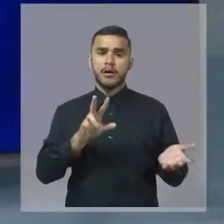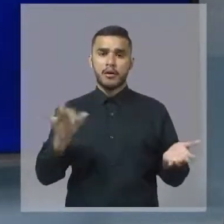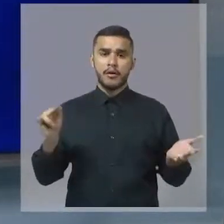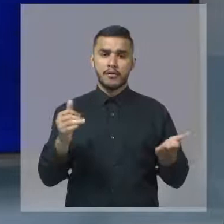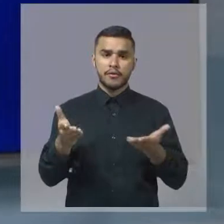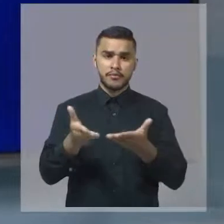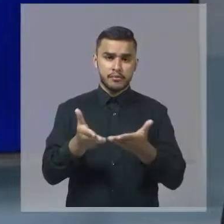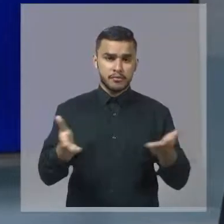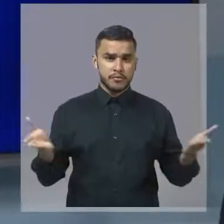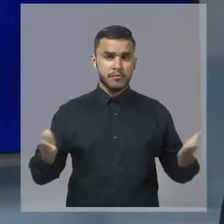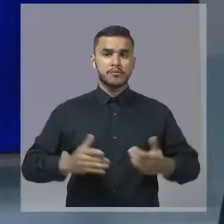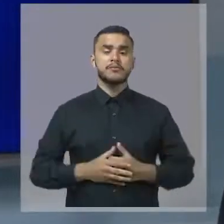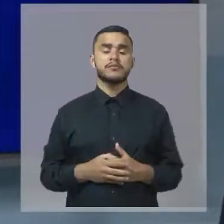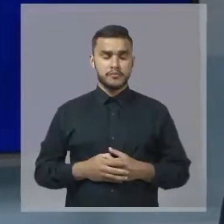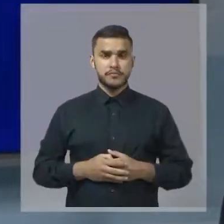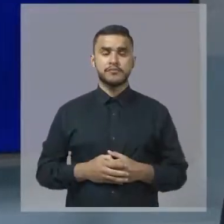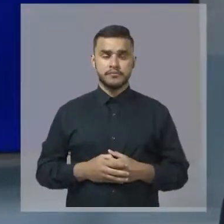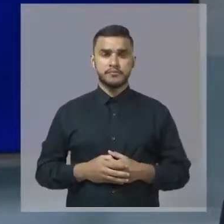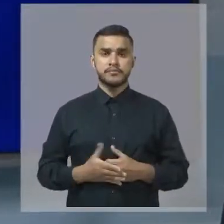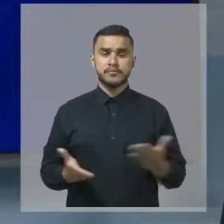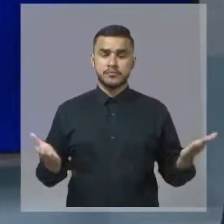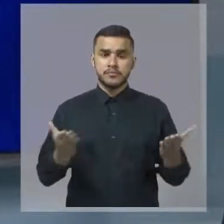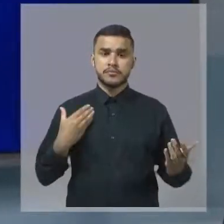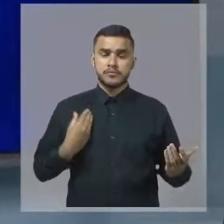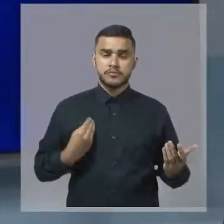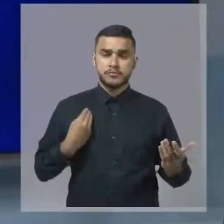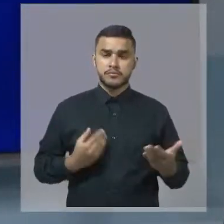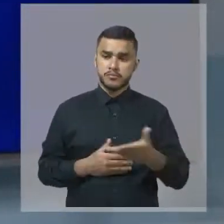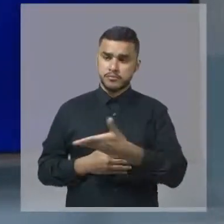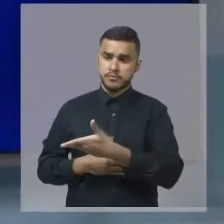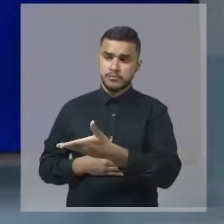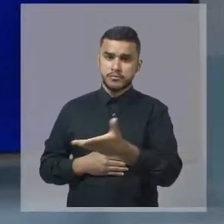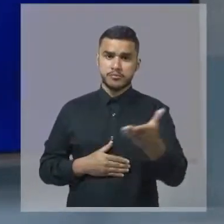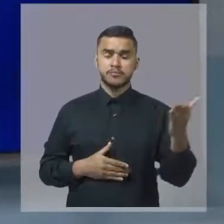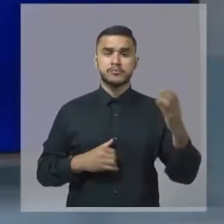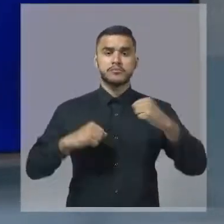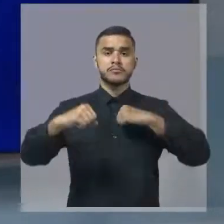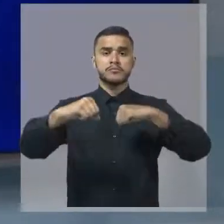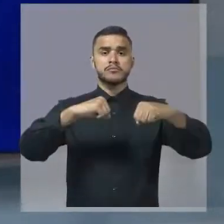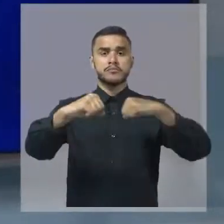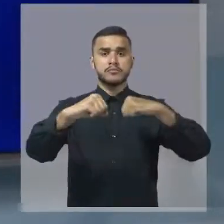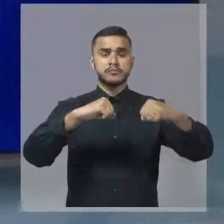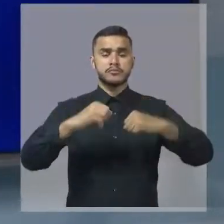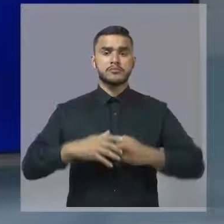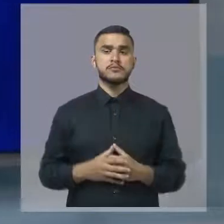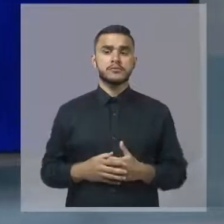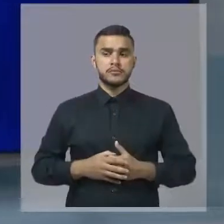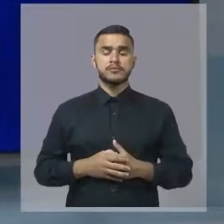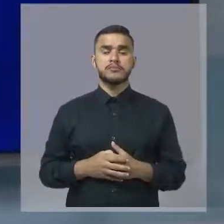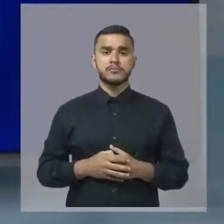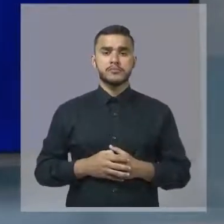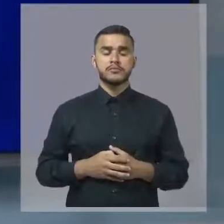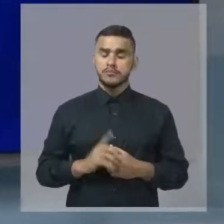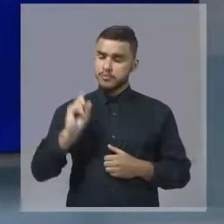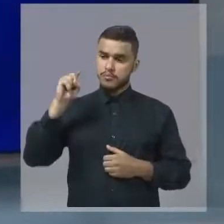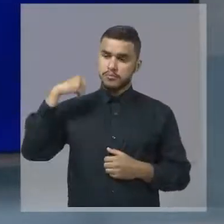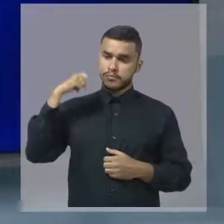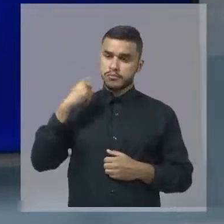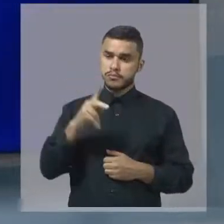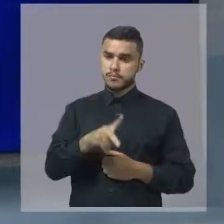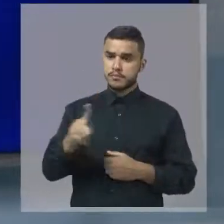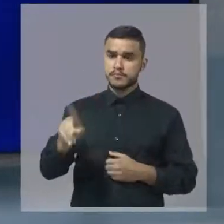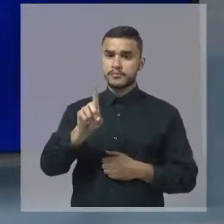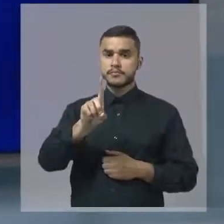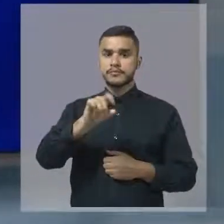assunto. Nós convidamos hoje para participar do programa os nossos debatedores, o advogado e professor